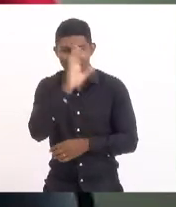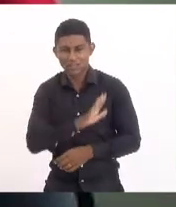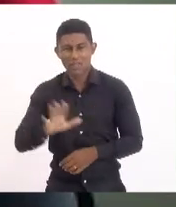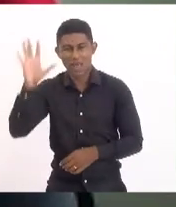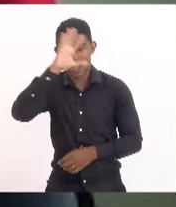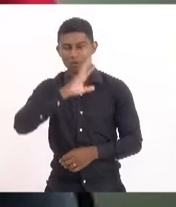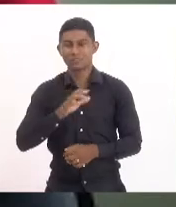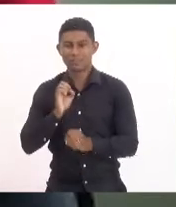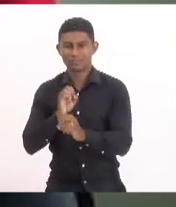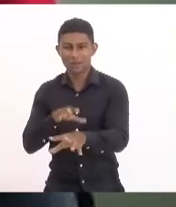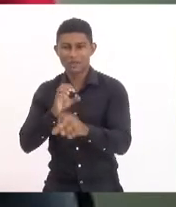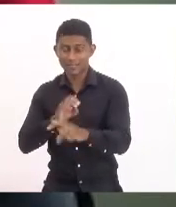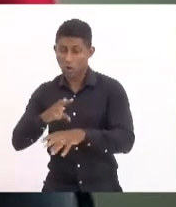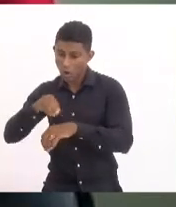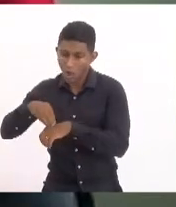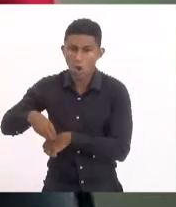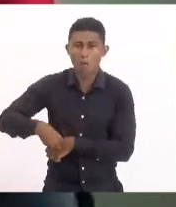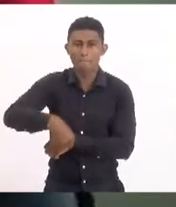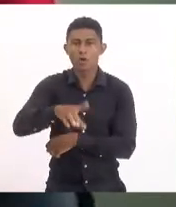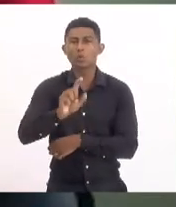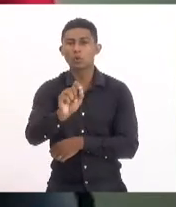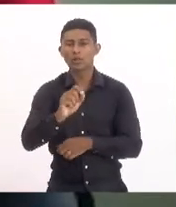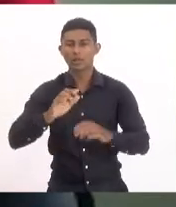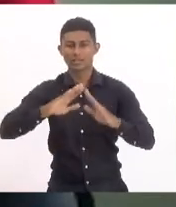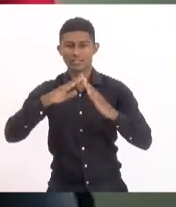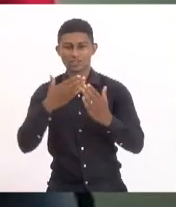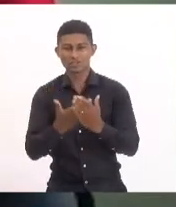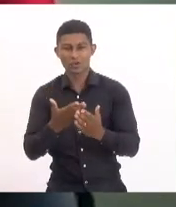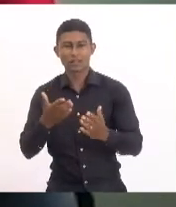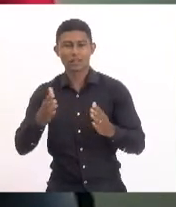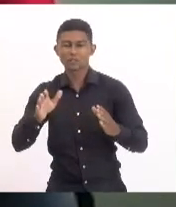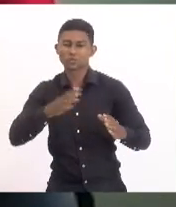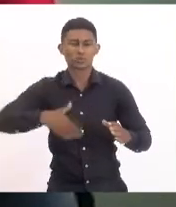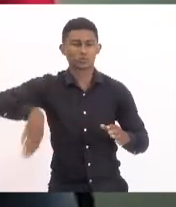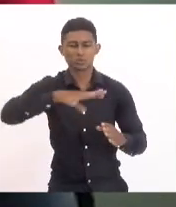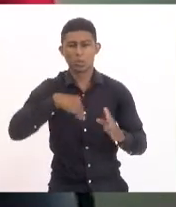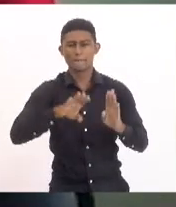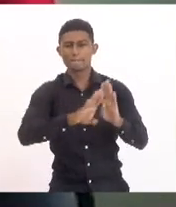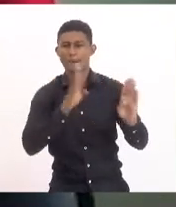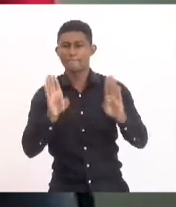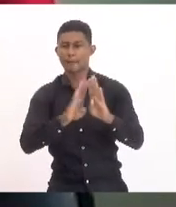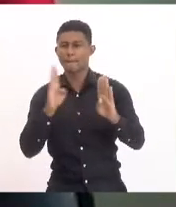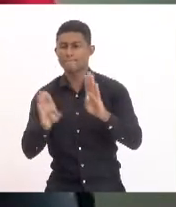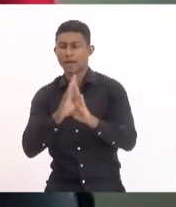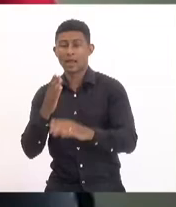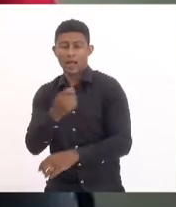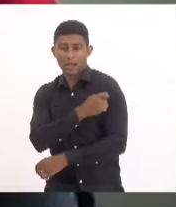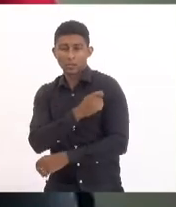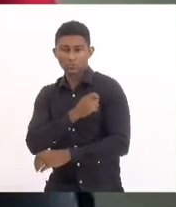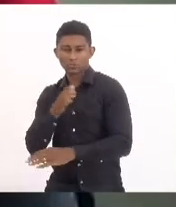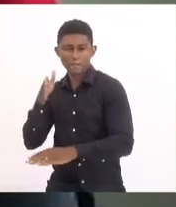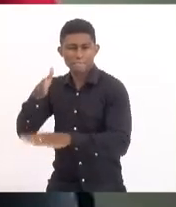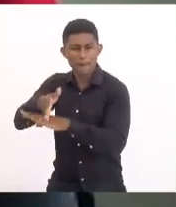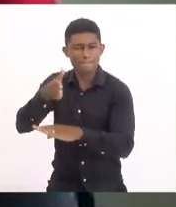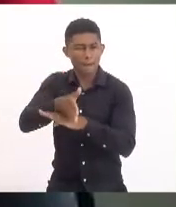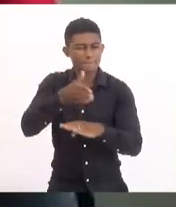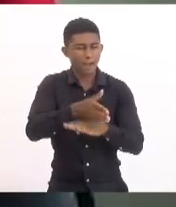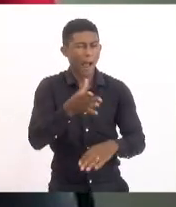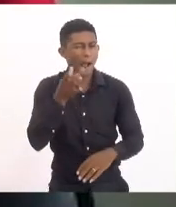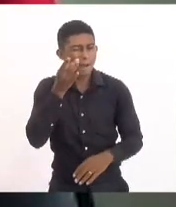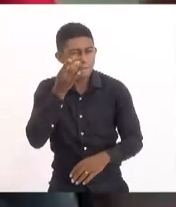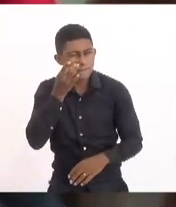retorno presencial às aulas e às atividades educacionais que são prioritárias, e destacando